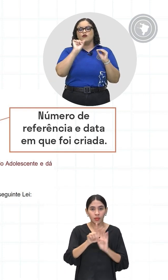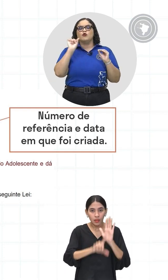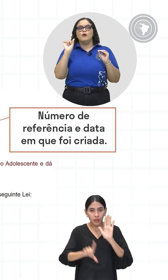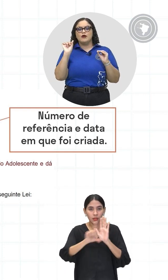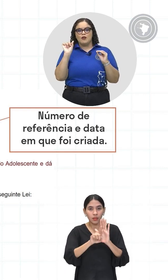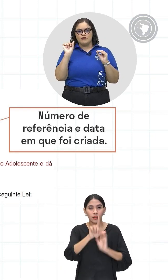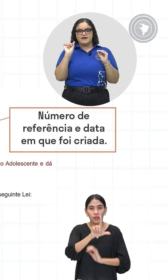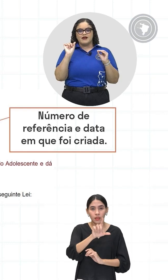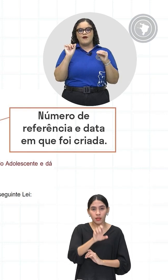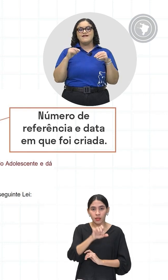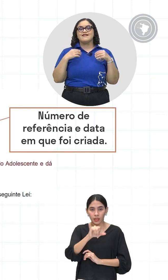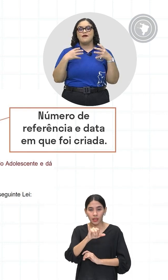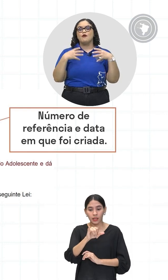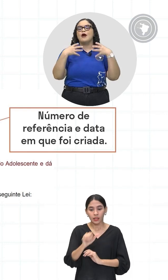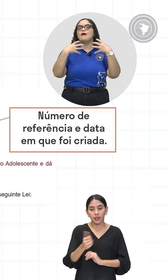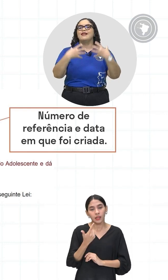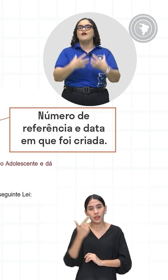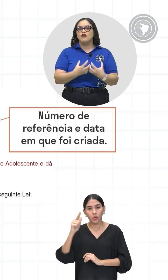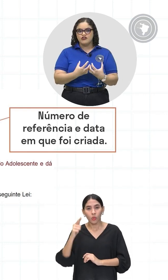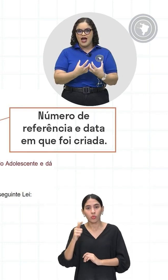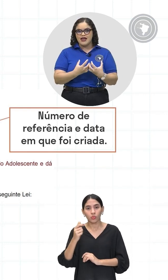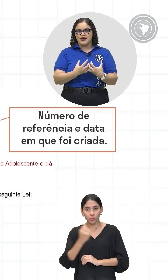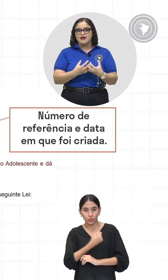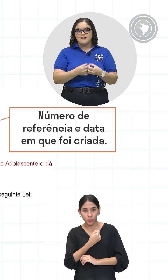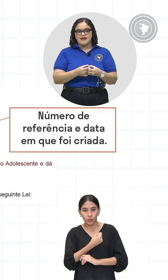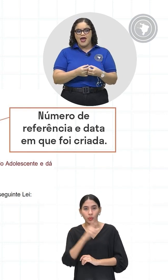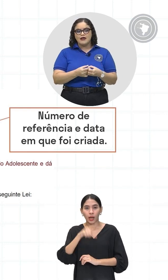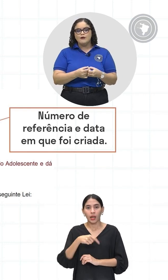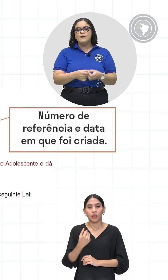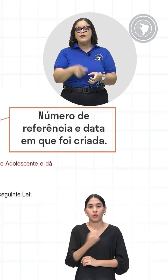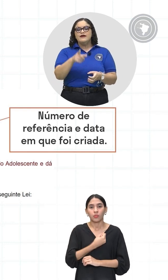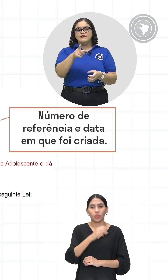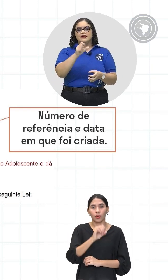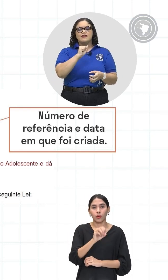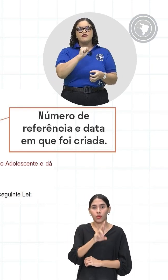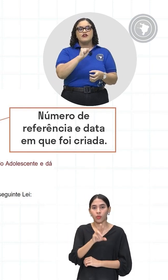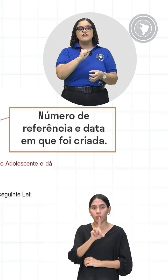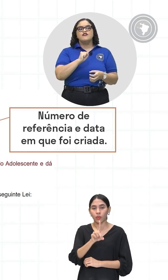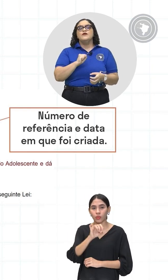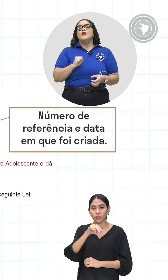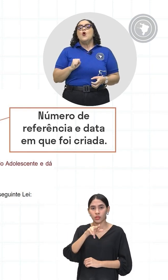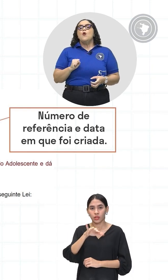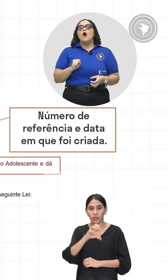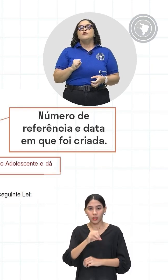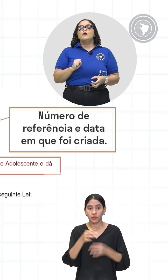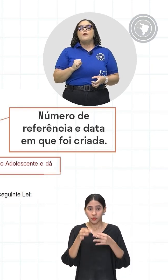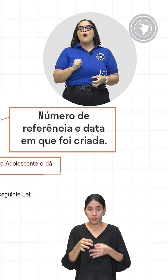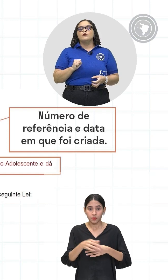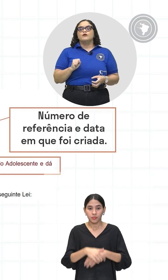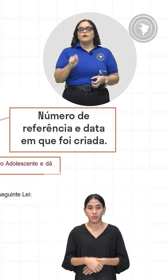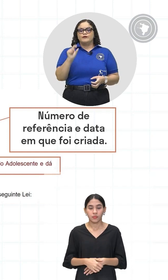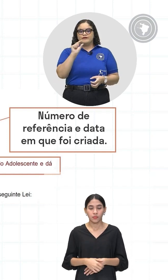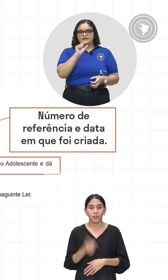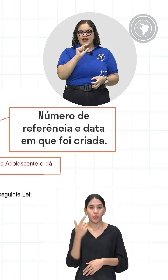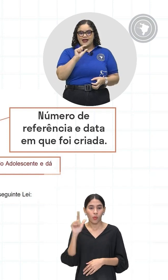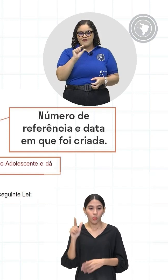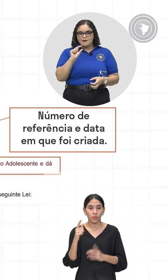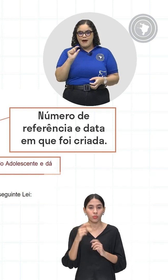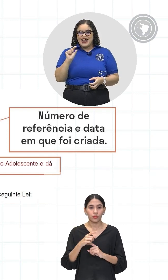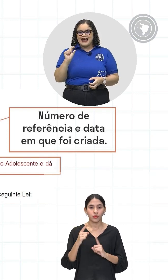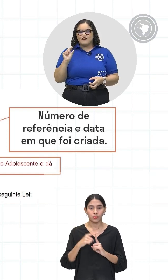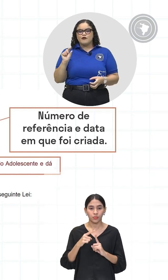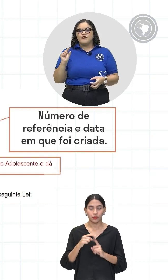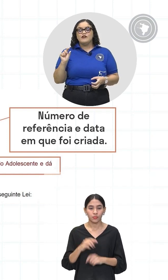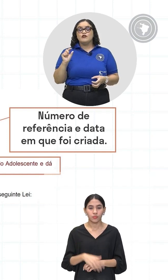somente vem o número logo na sequência, saibam que é uma lei ordinária, certo? Seguindo adiante, um outro ponto. Tem